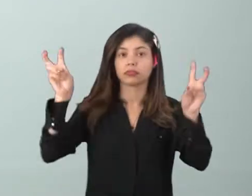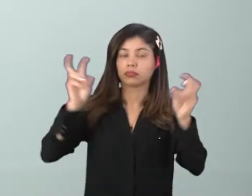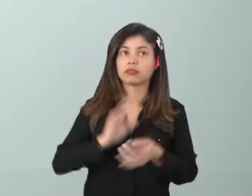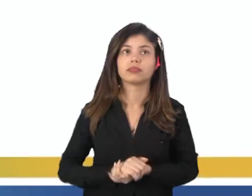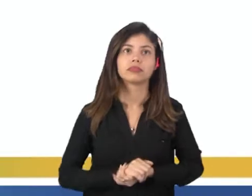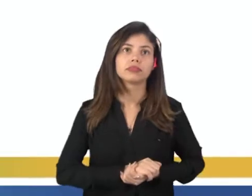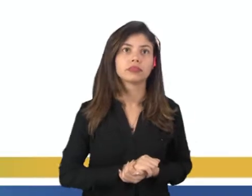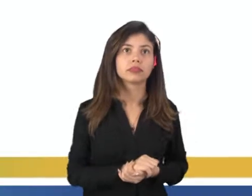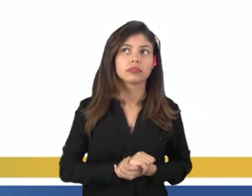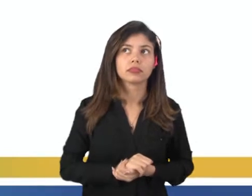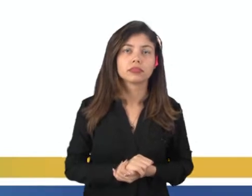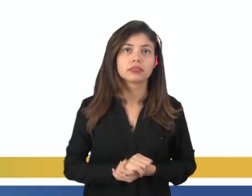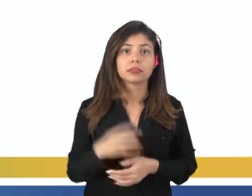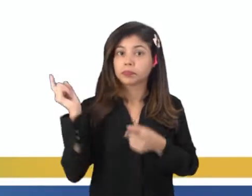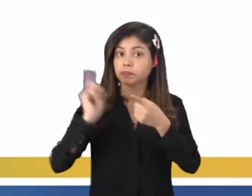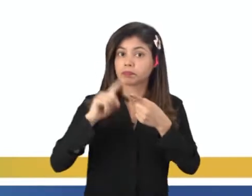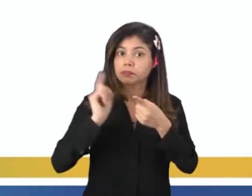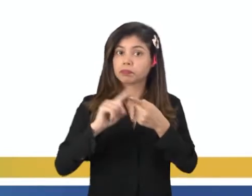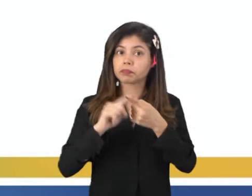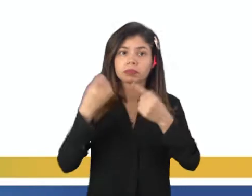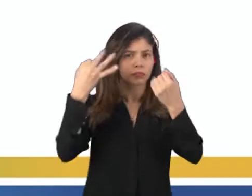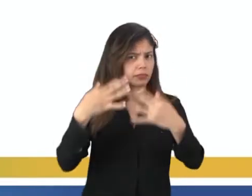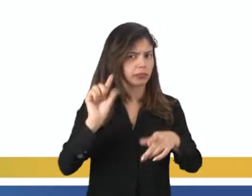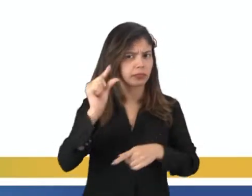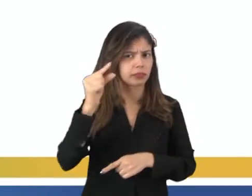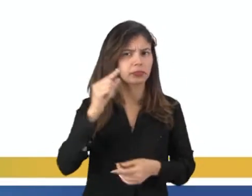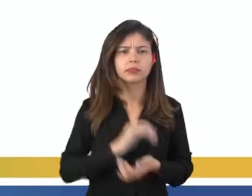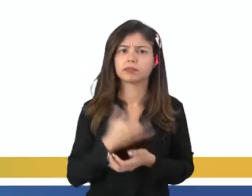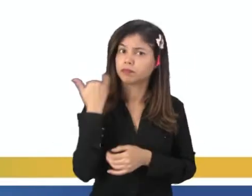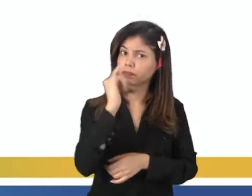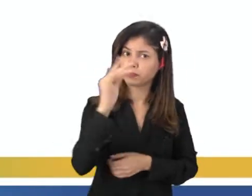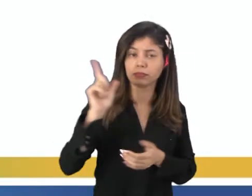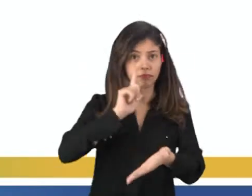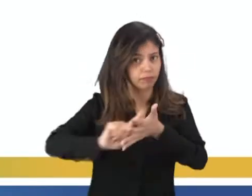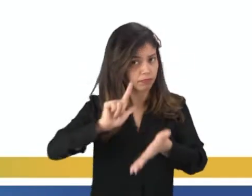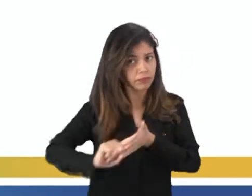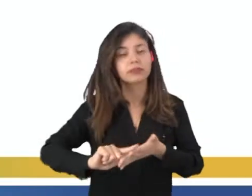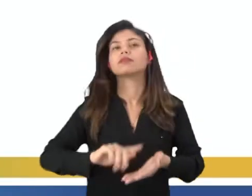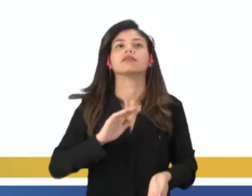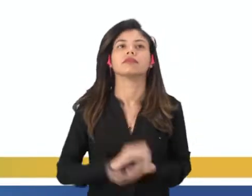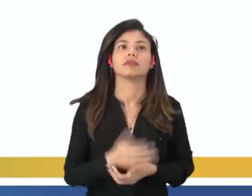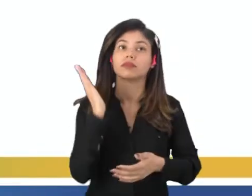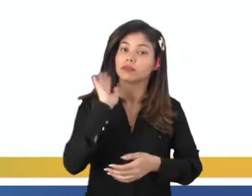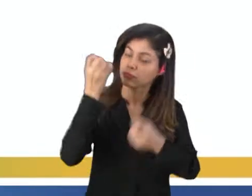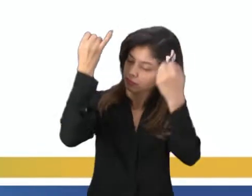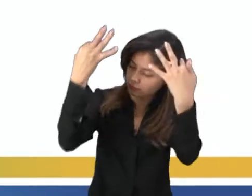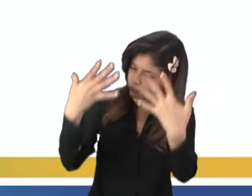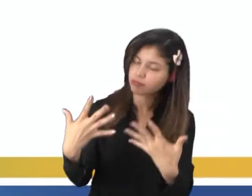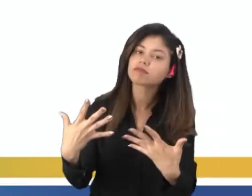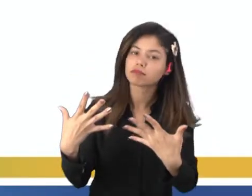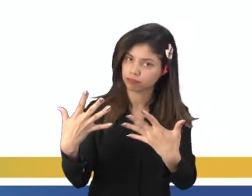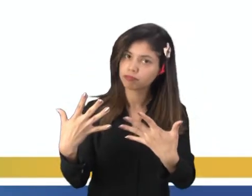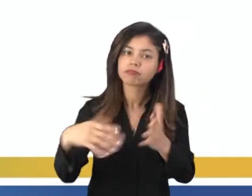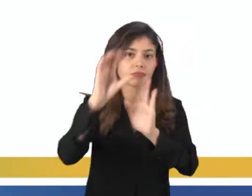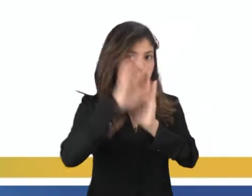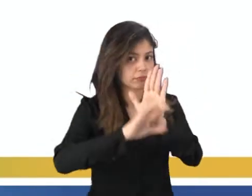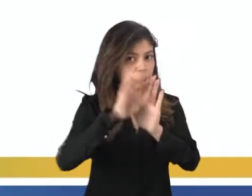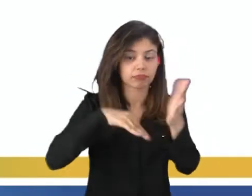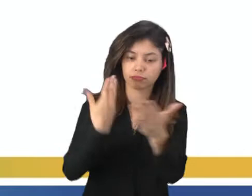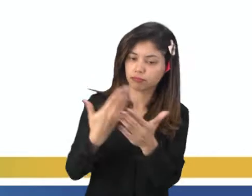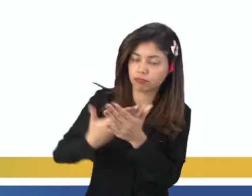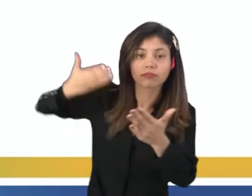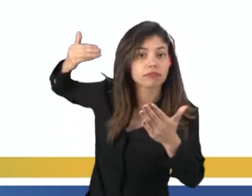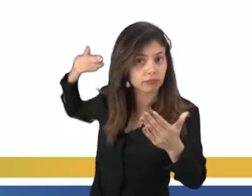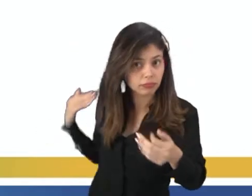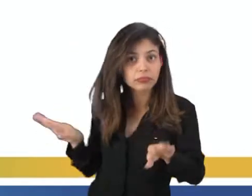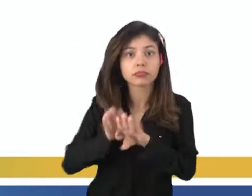lá. Primeiro a gente vai comentar um pouquinho sobre o conceito de energia limpa, né? Eu já comentei sobre esse conceito em aulas